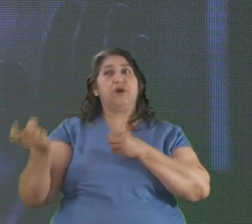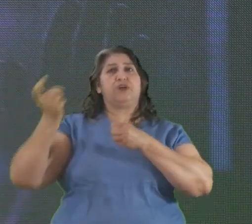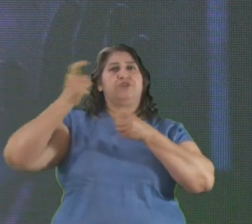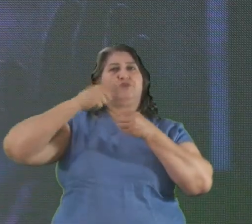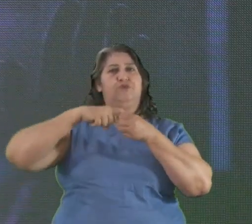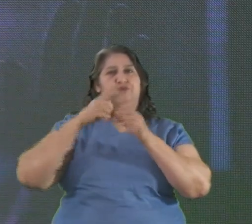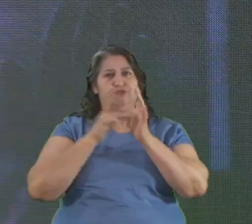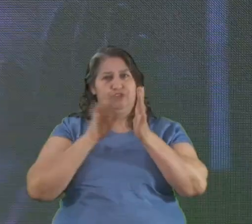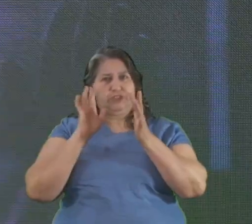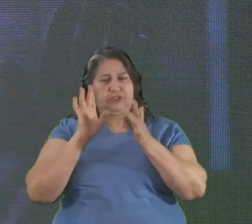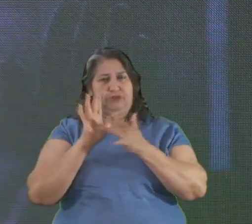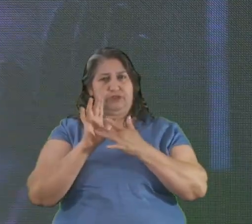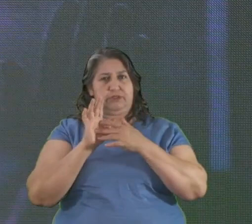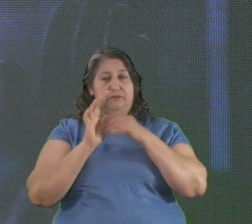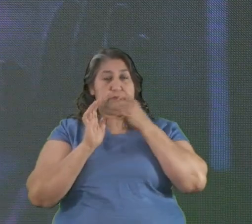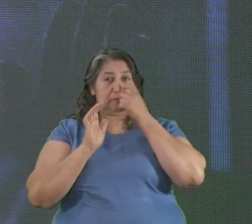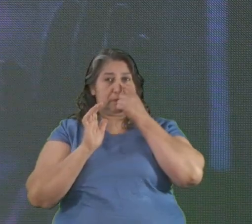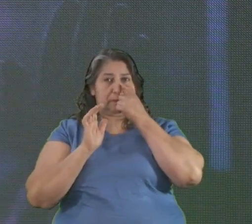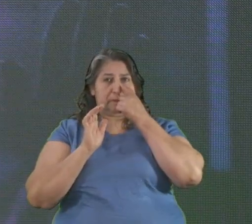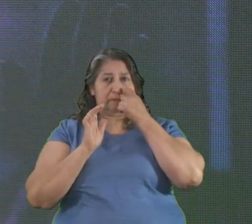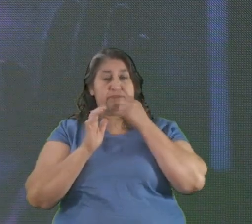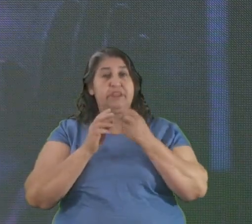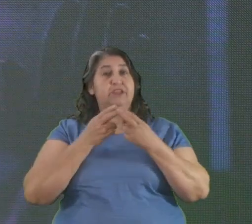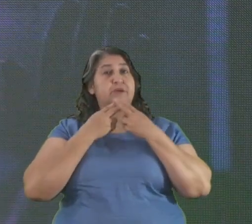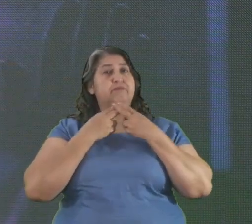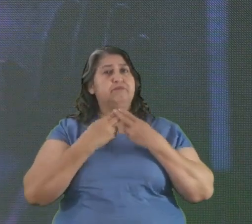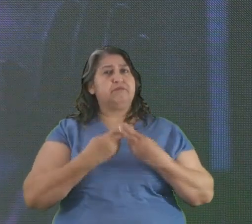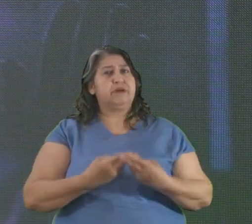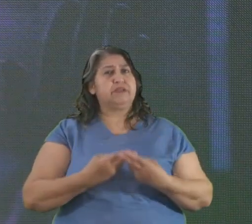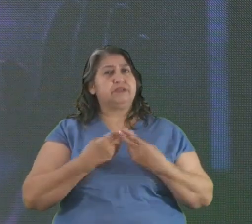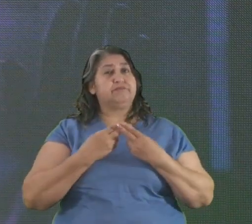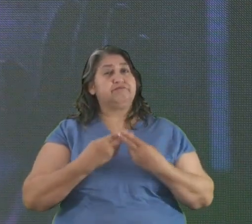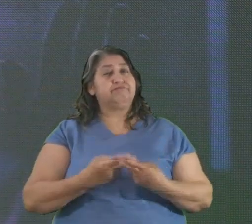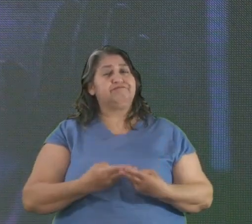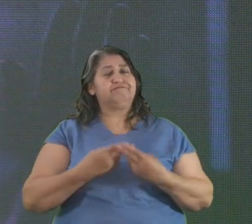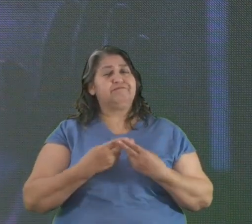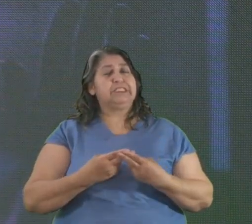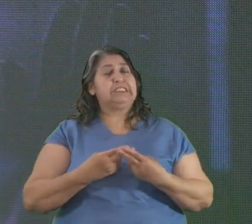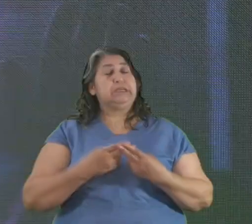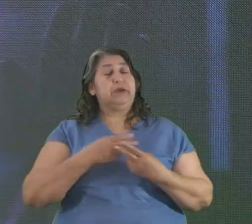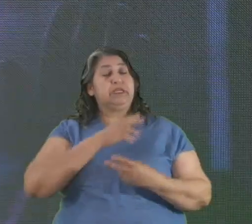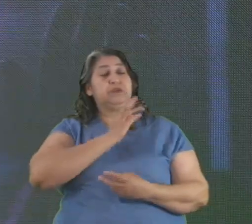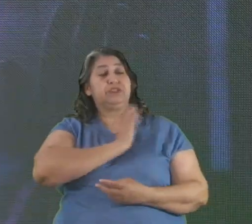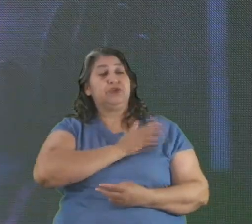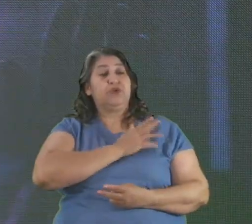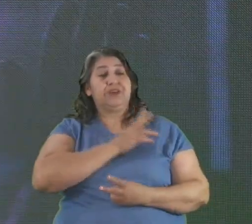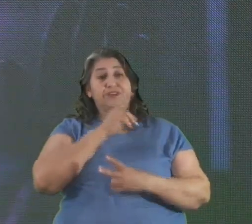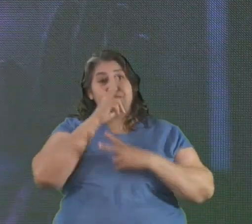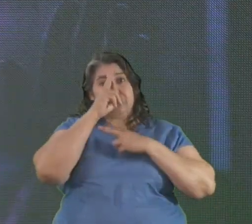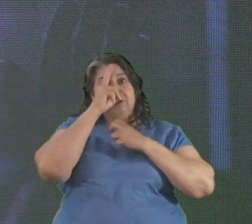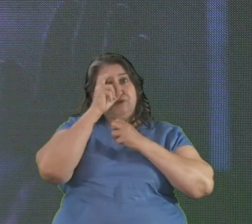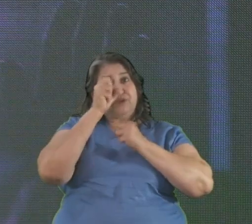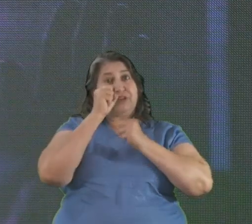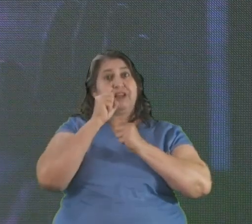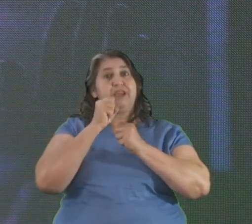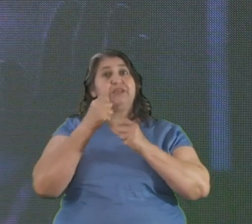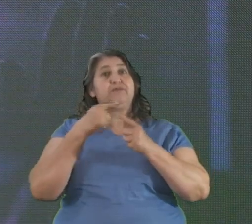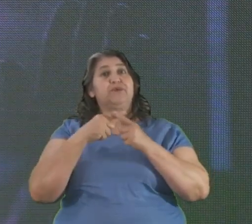assim: sejam pacientes e fortaleçam seu coração, pois a vinda do Senhor